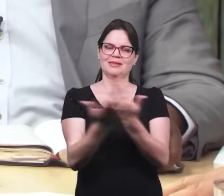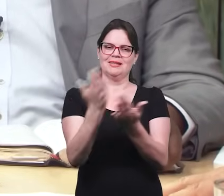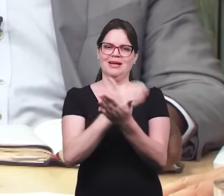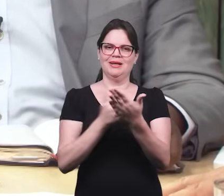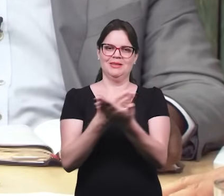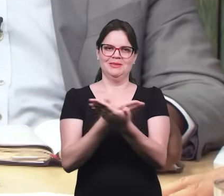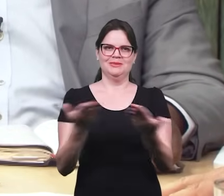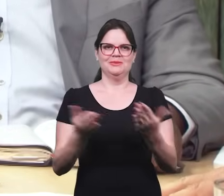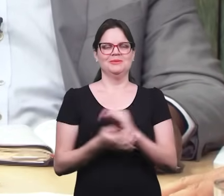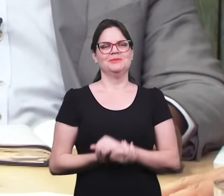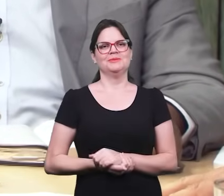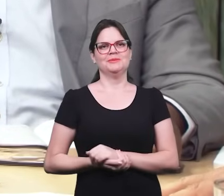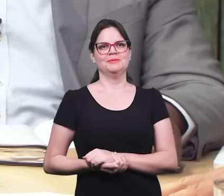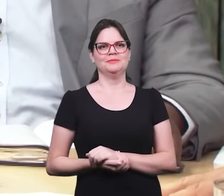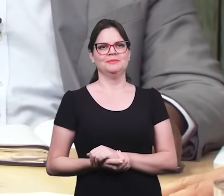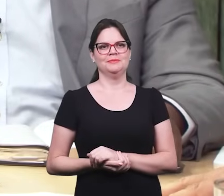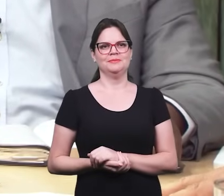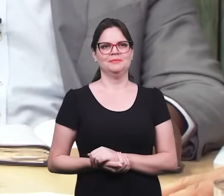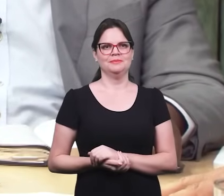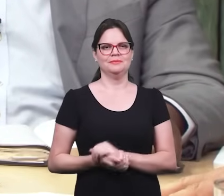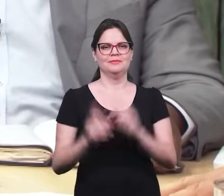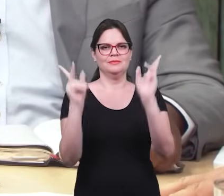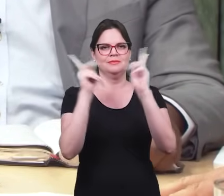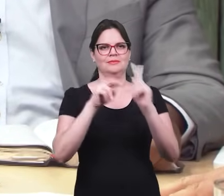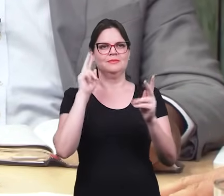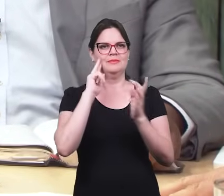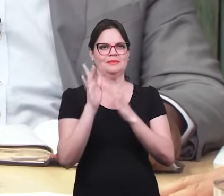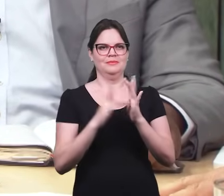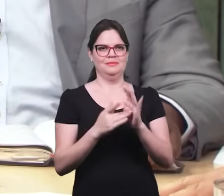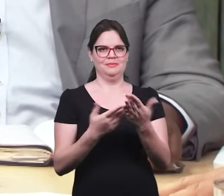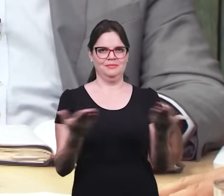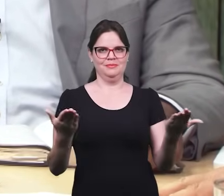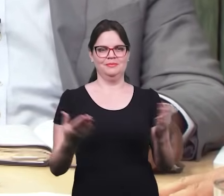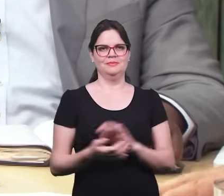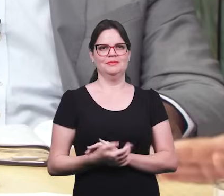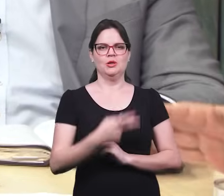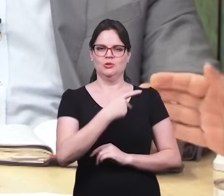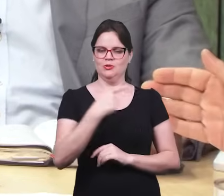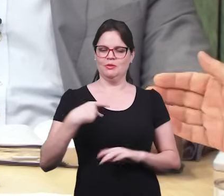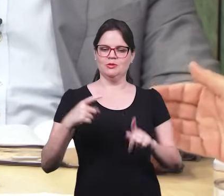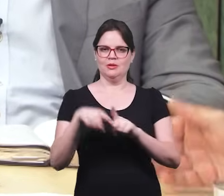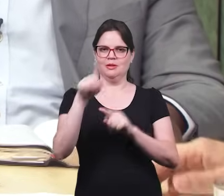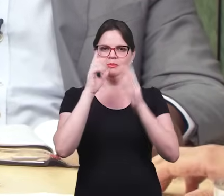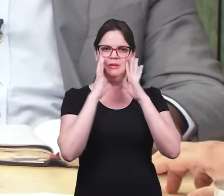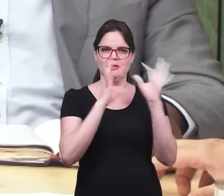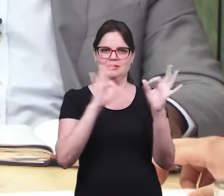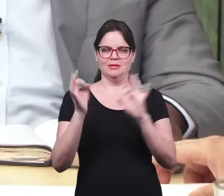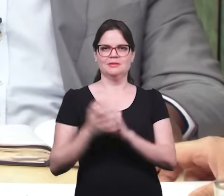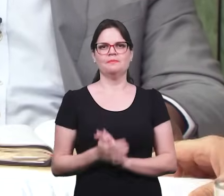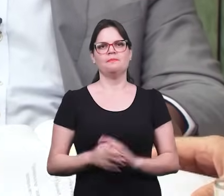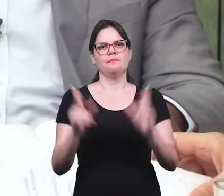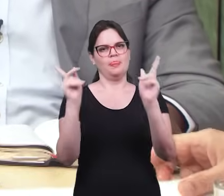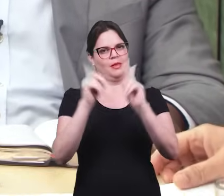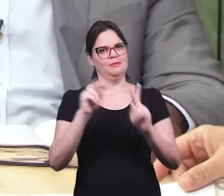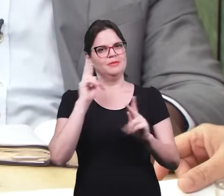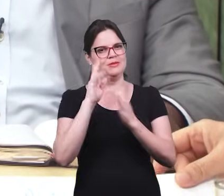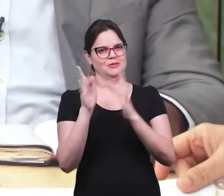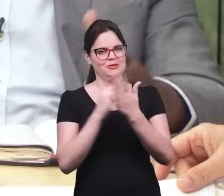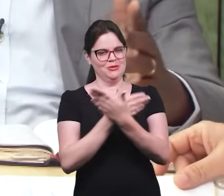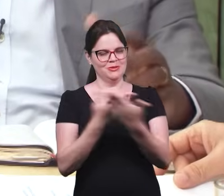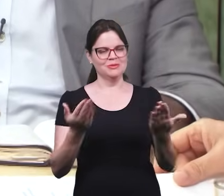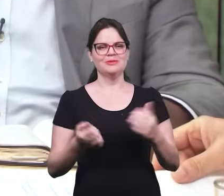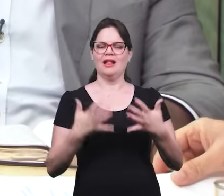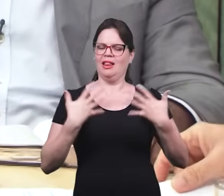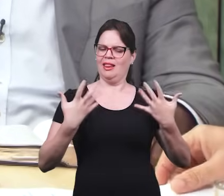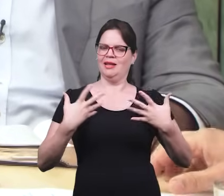nossos irmãos e deixamos aqui a paz do senhor a todos os pastores aqui os que estão nos ouvindo pastor Ed